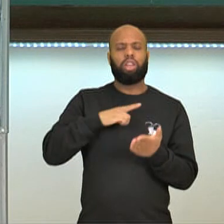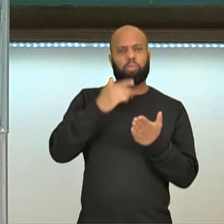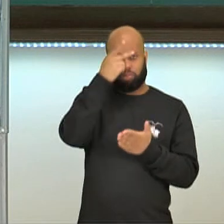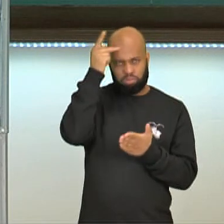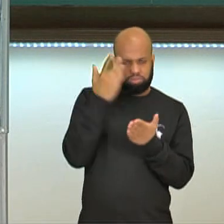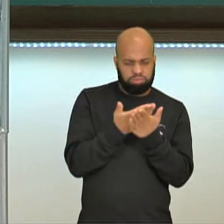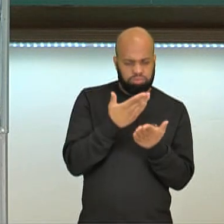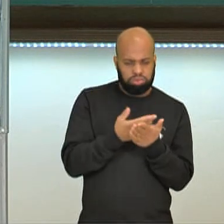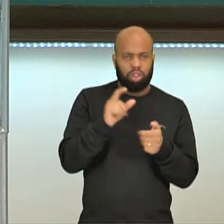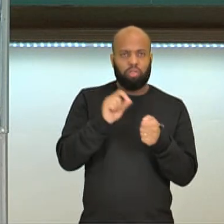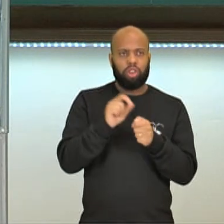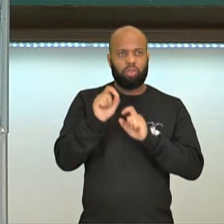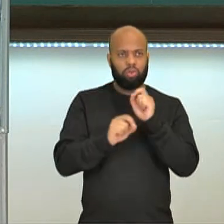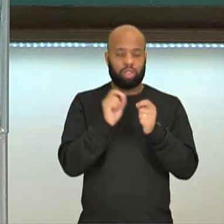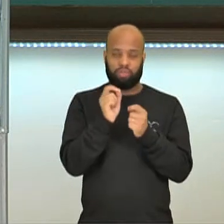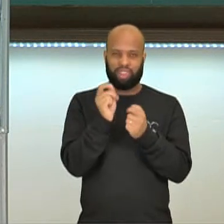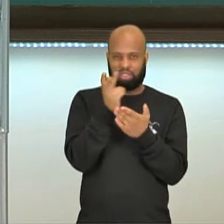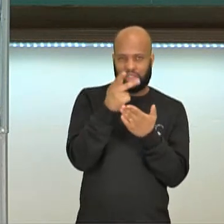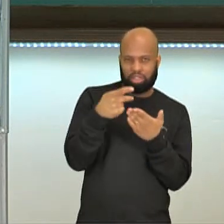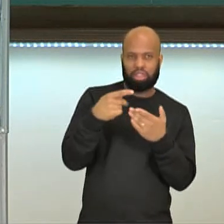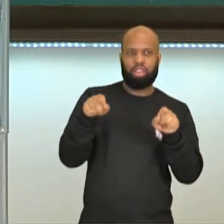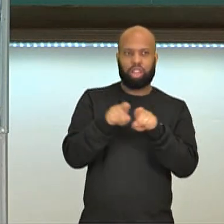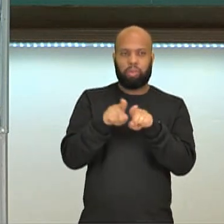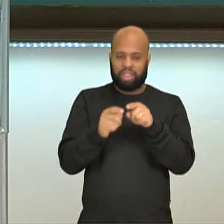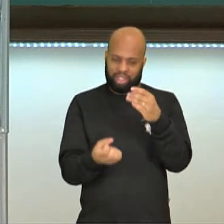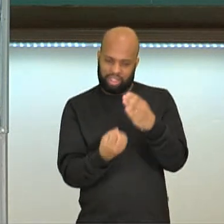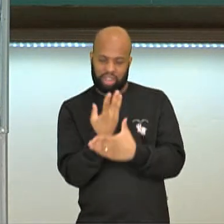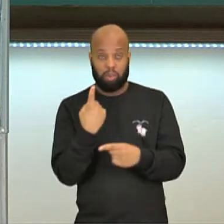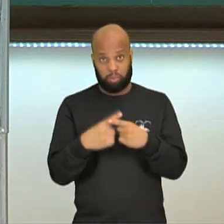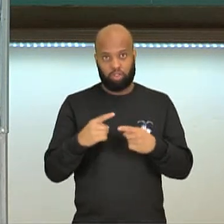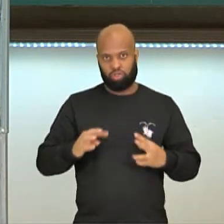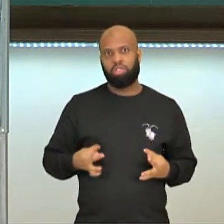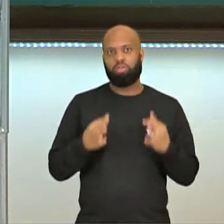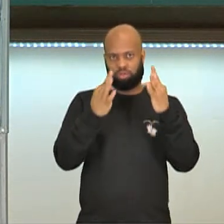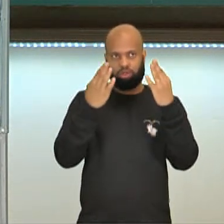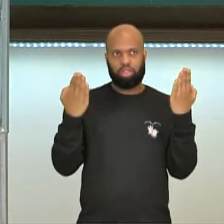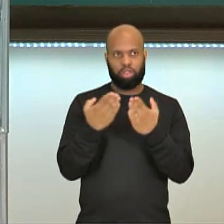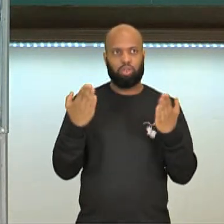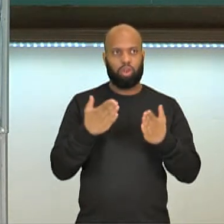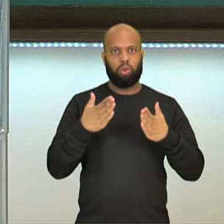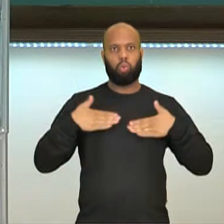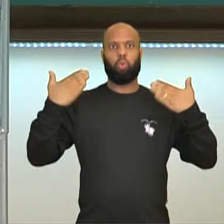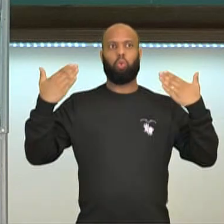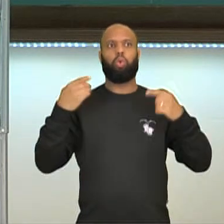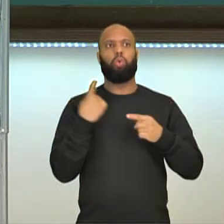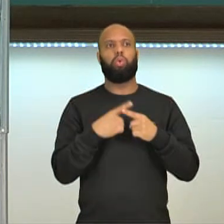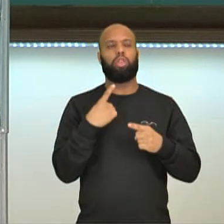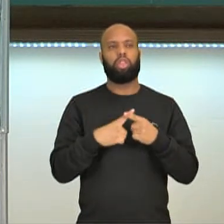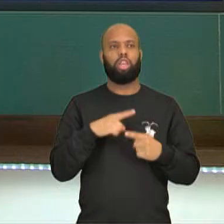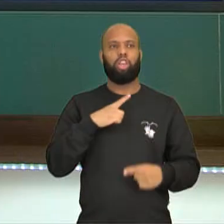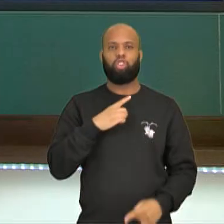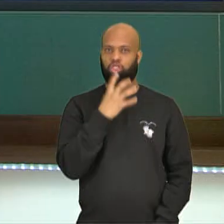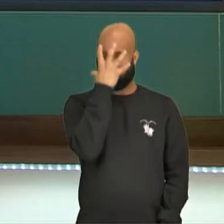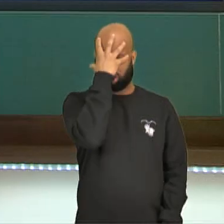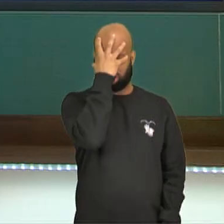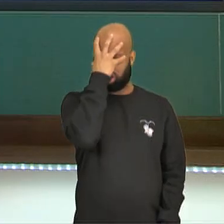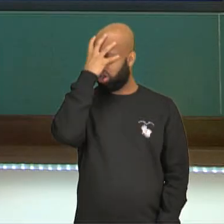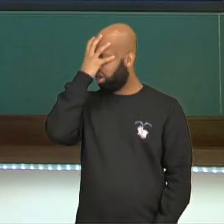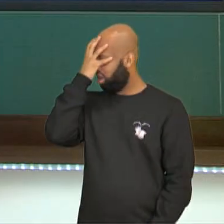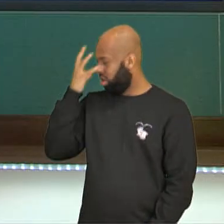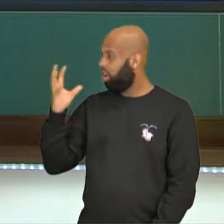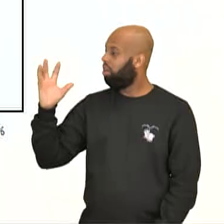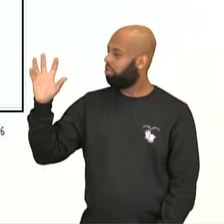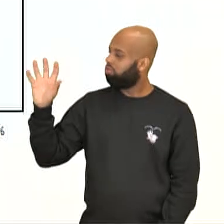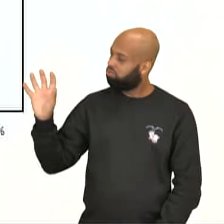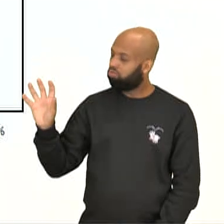fazer essa reconstituição gráfica, quando surgiu tecnologia para isso, levaram um susto, porque pegaram aqui o crânio, fizeram a